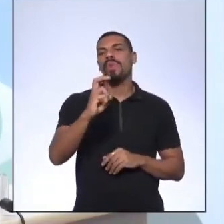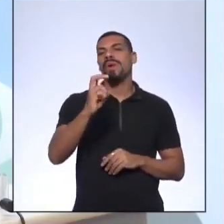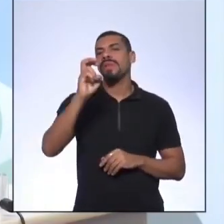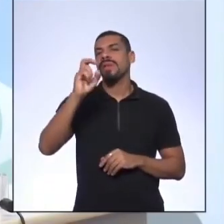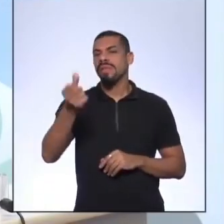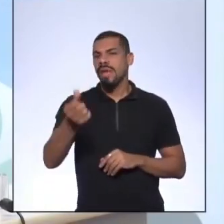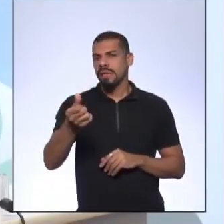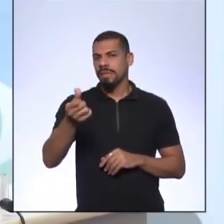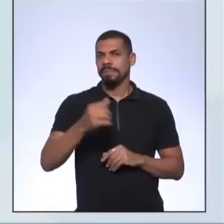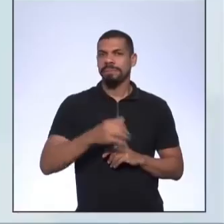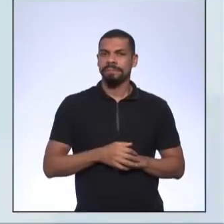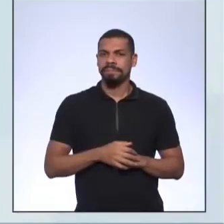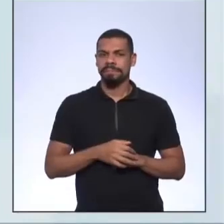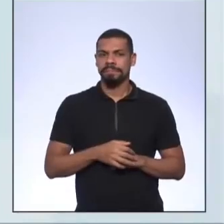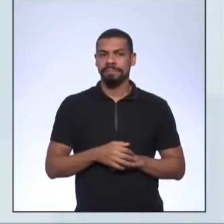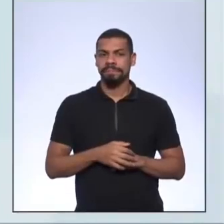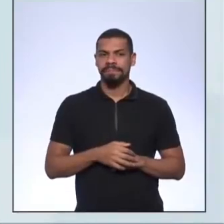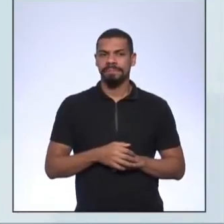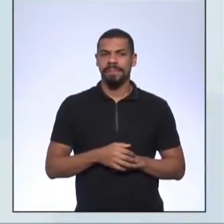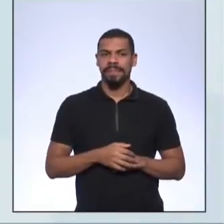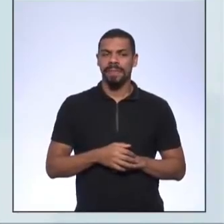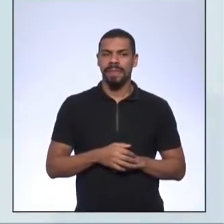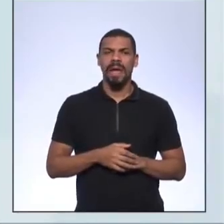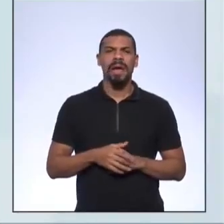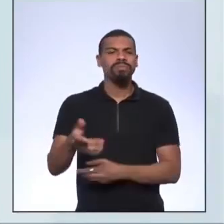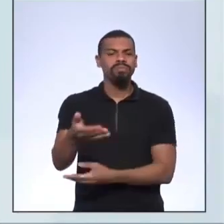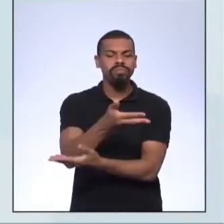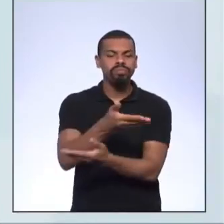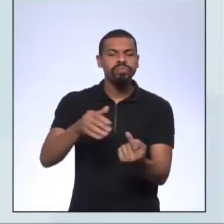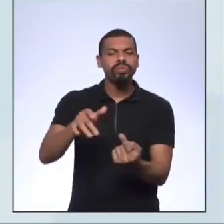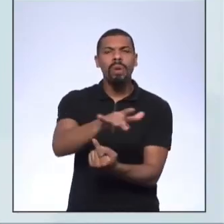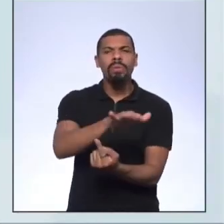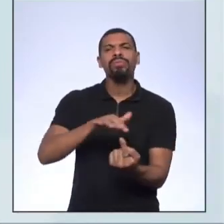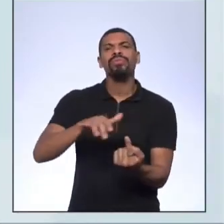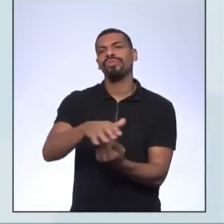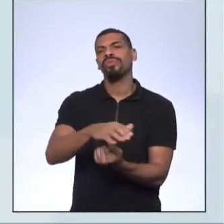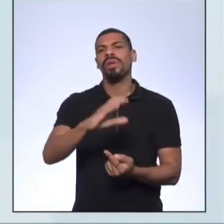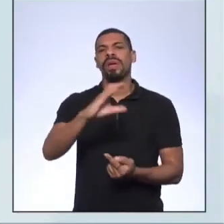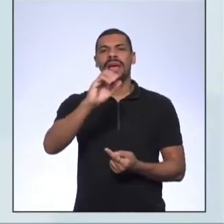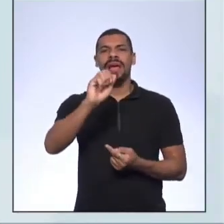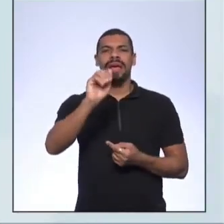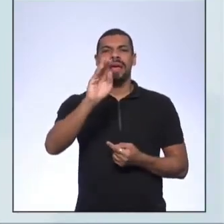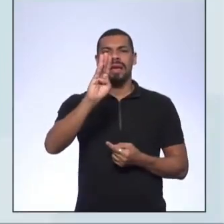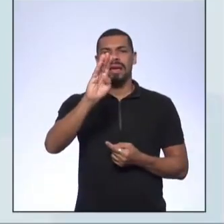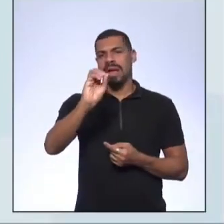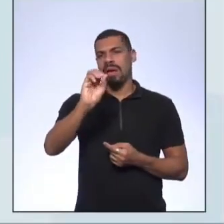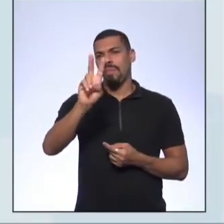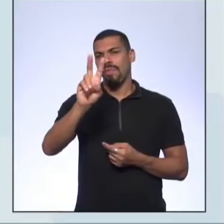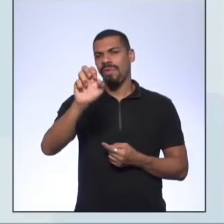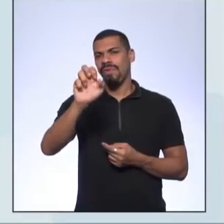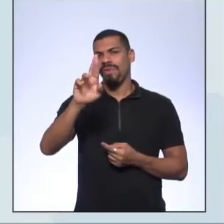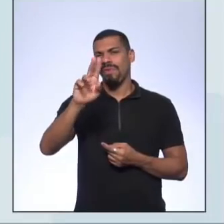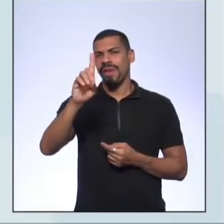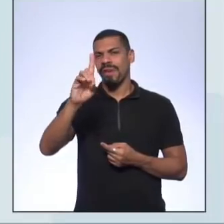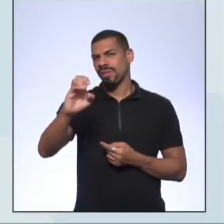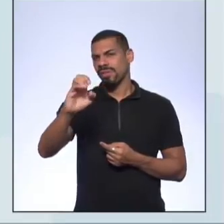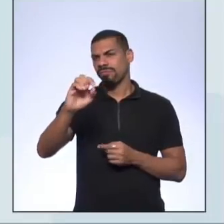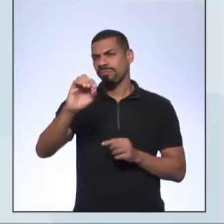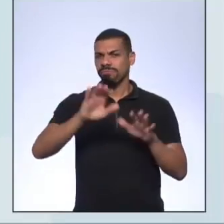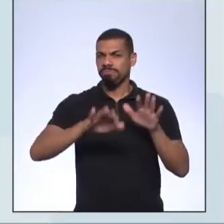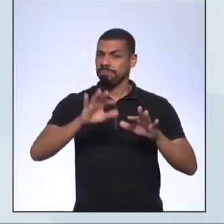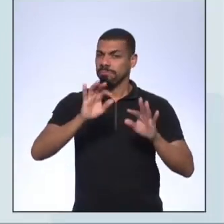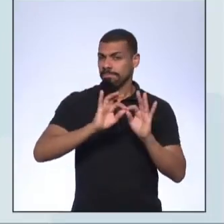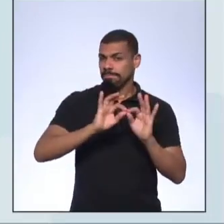1456, Ilha de Cabo Verde, que ainda está pertinho lá da Península Ibérica ainda. Eles não tinham ido muito longe. Olha a distância,